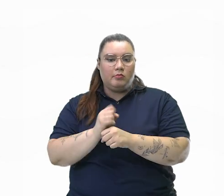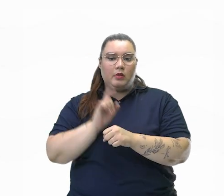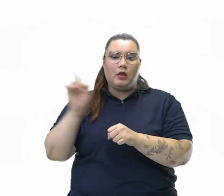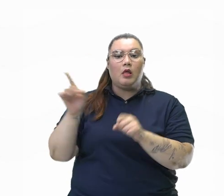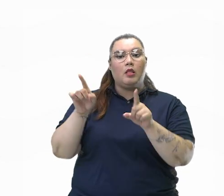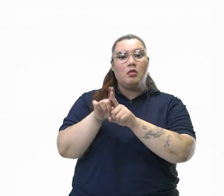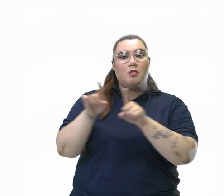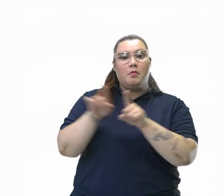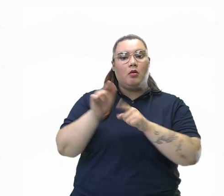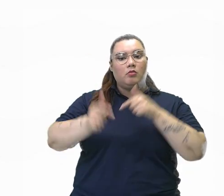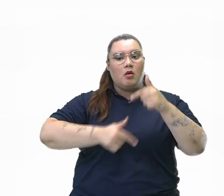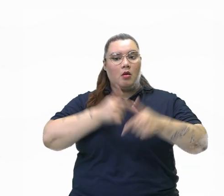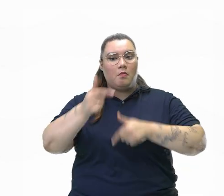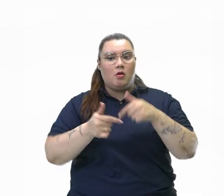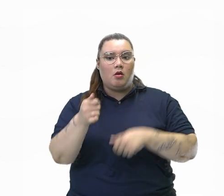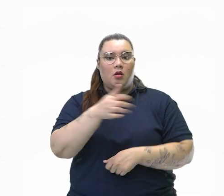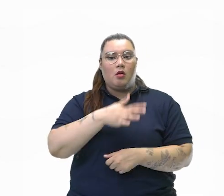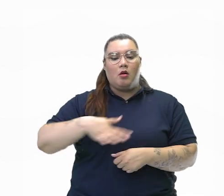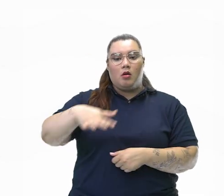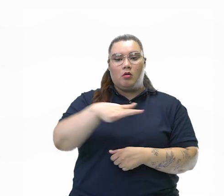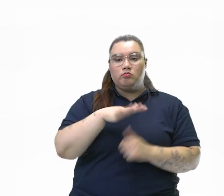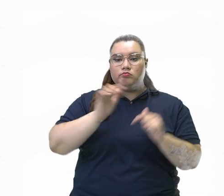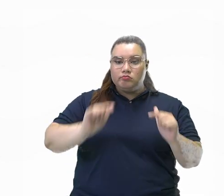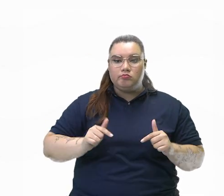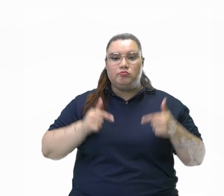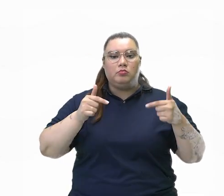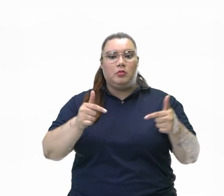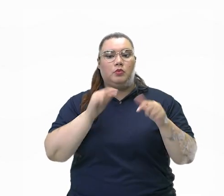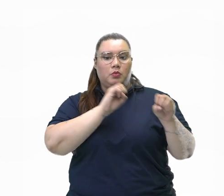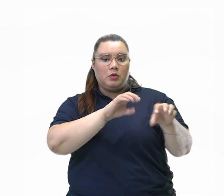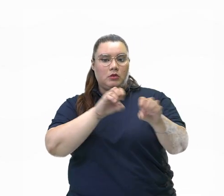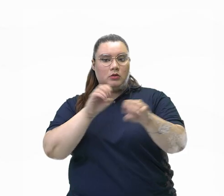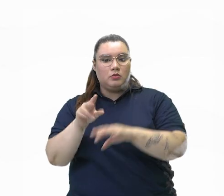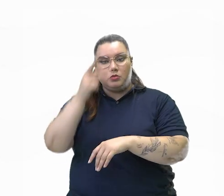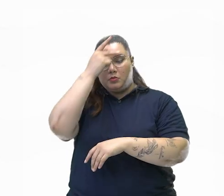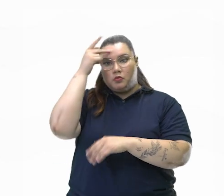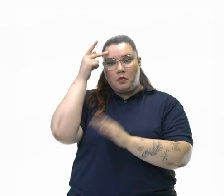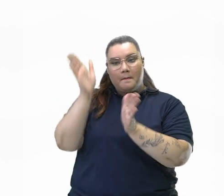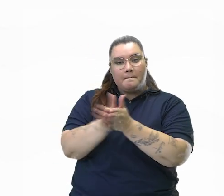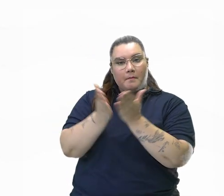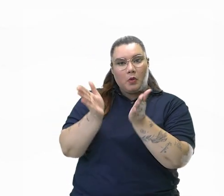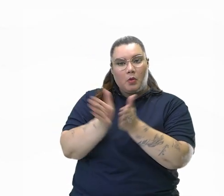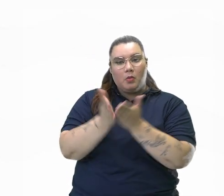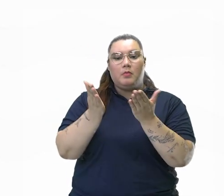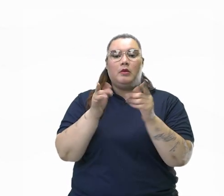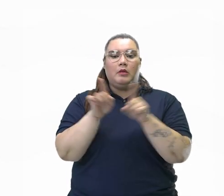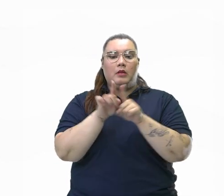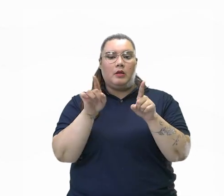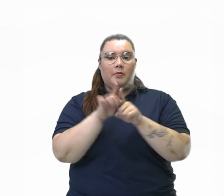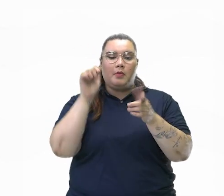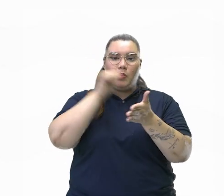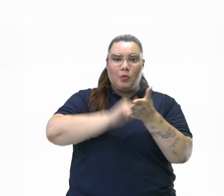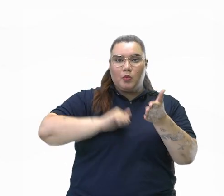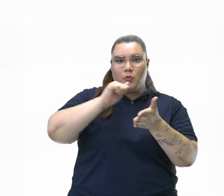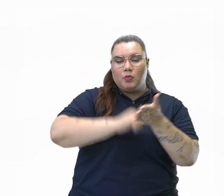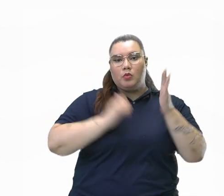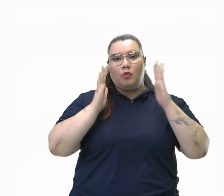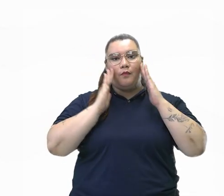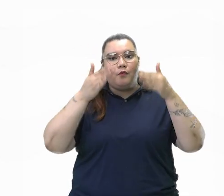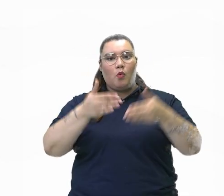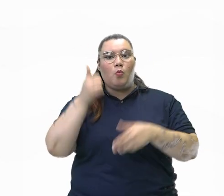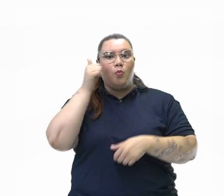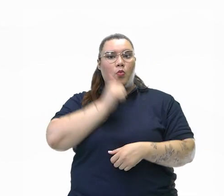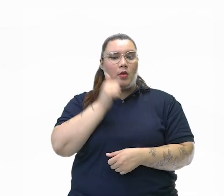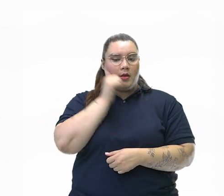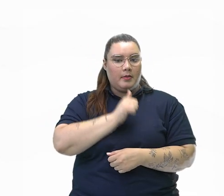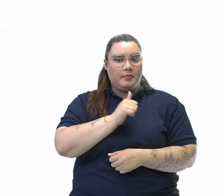ensino de física, ela também atua como ativista pela educação de pessoas carentes e na